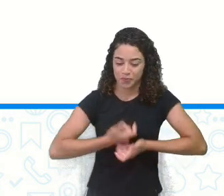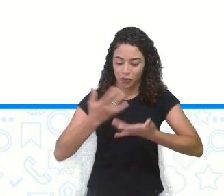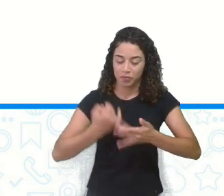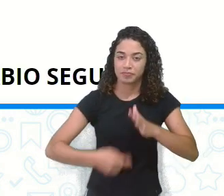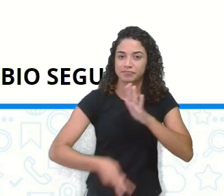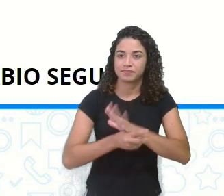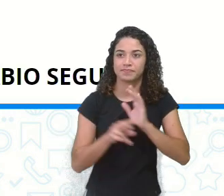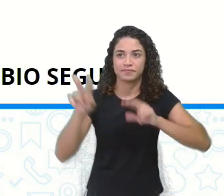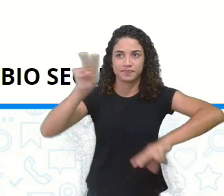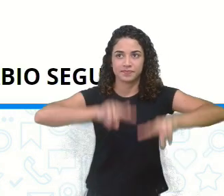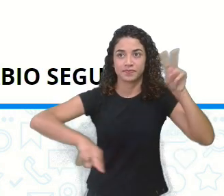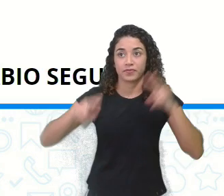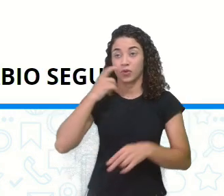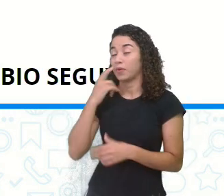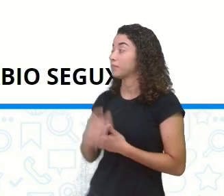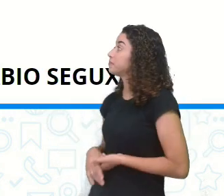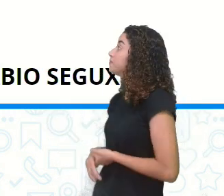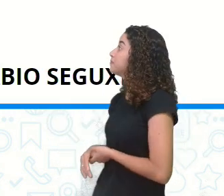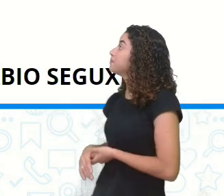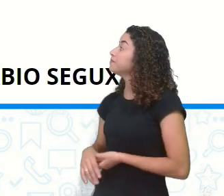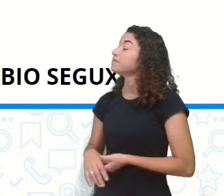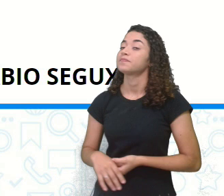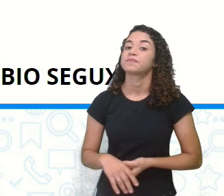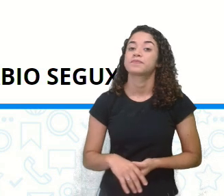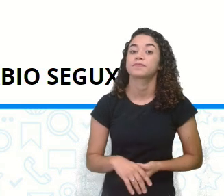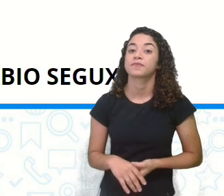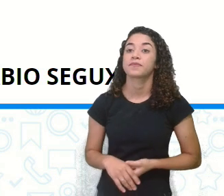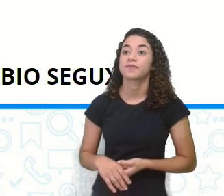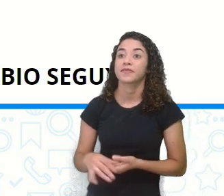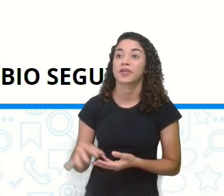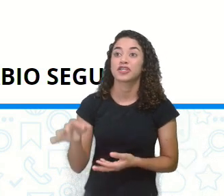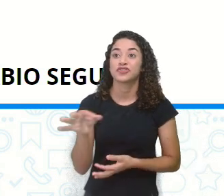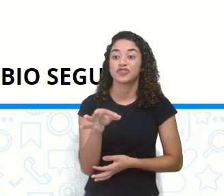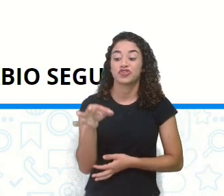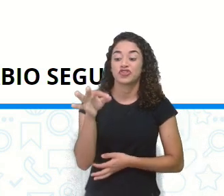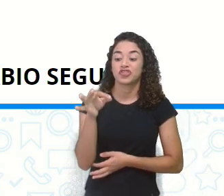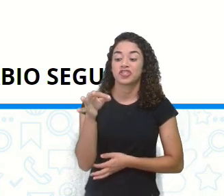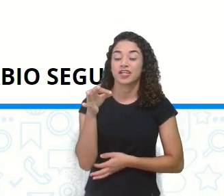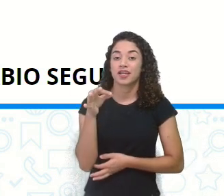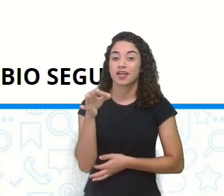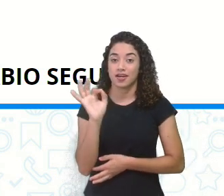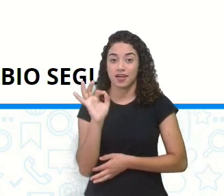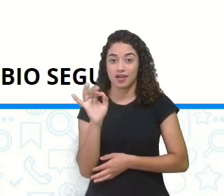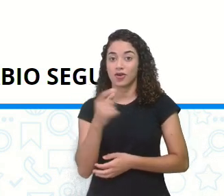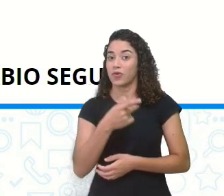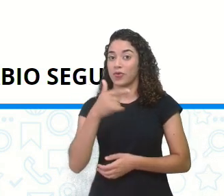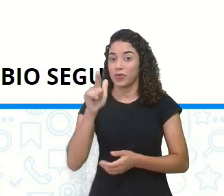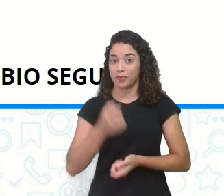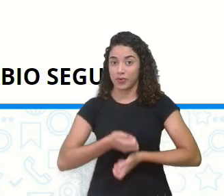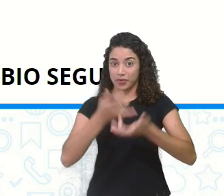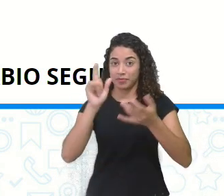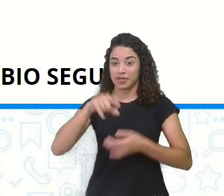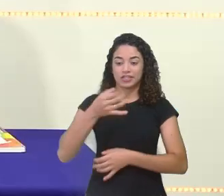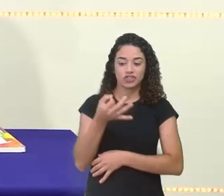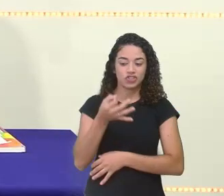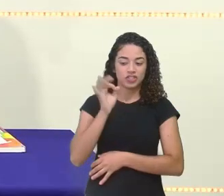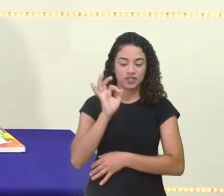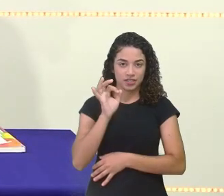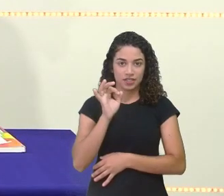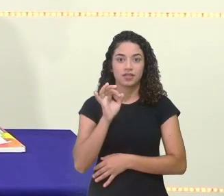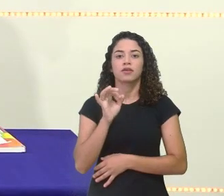visuais, tá? Então, agora eu vou fazer a leitura de um outro poema, Xícara. E